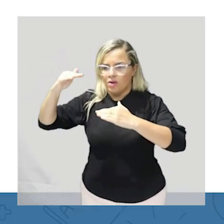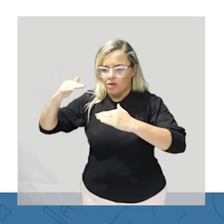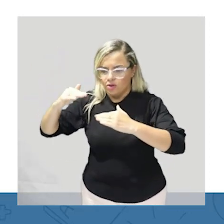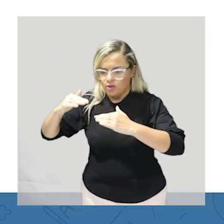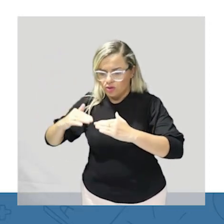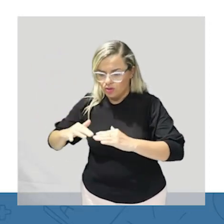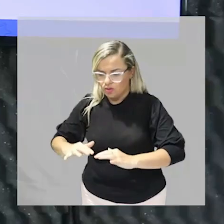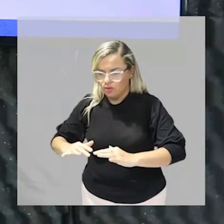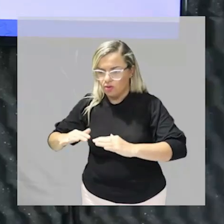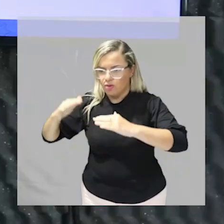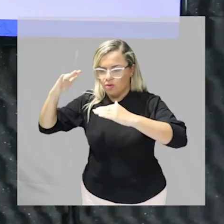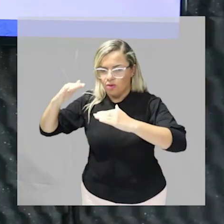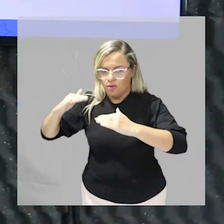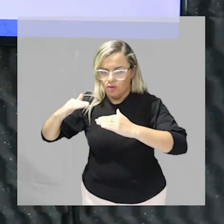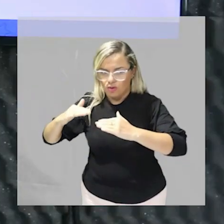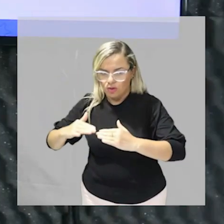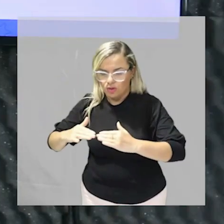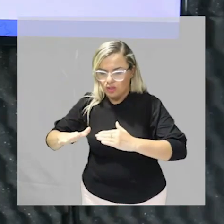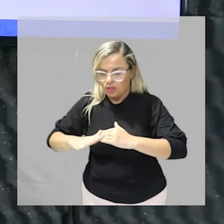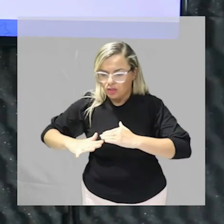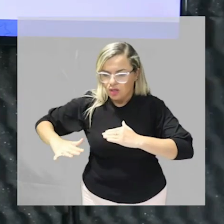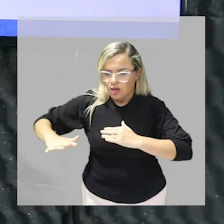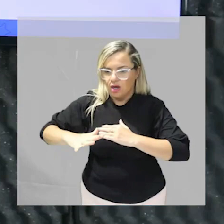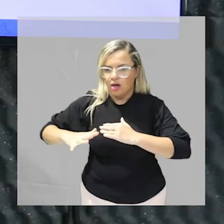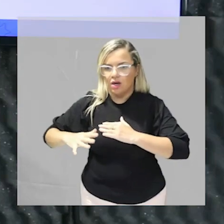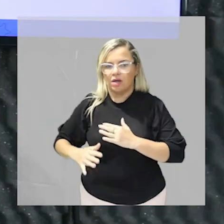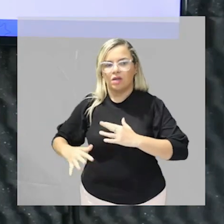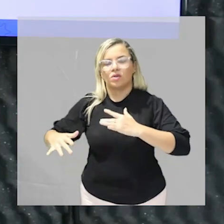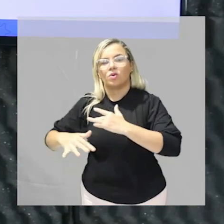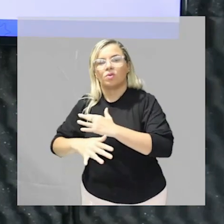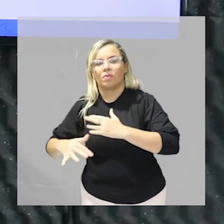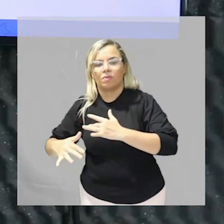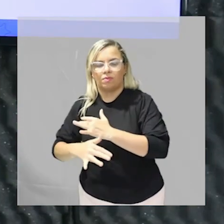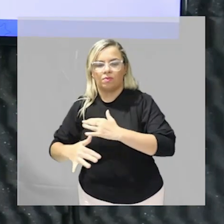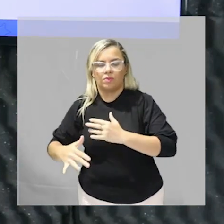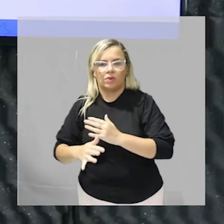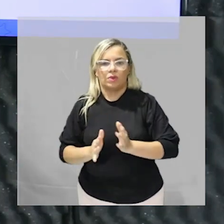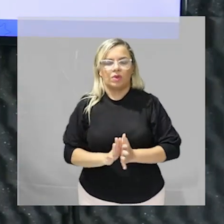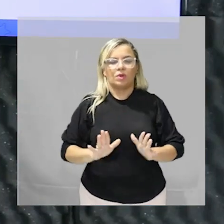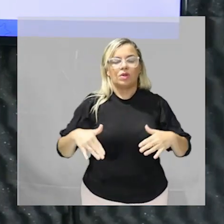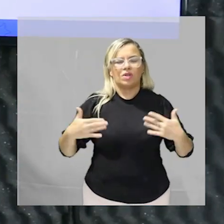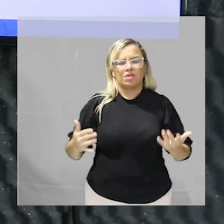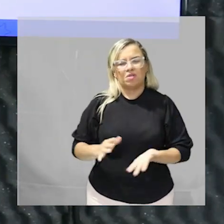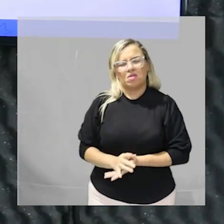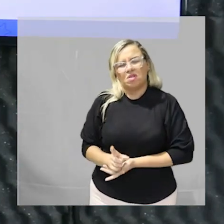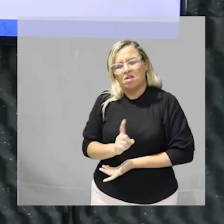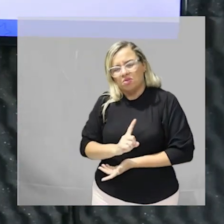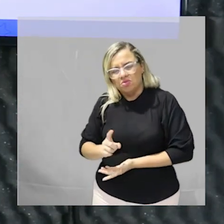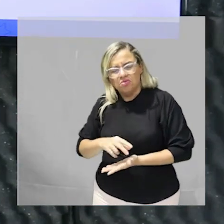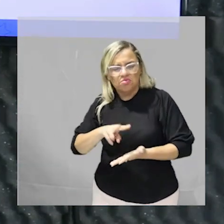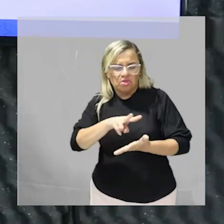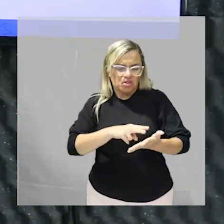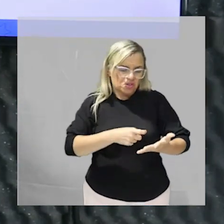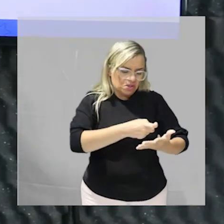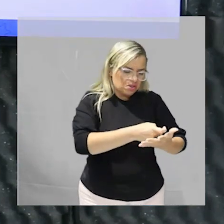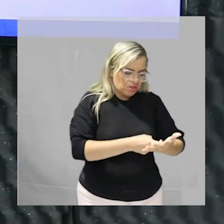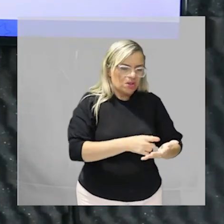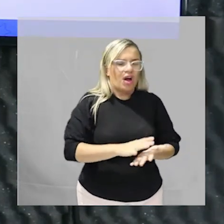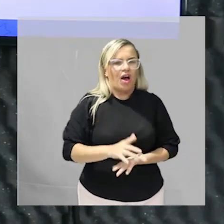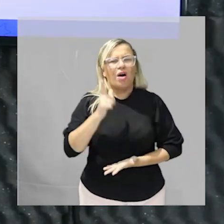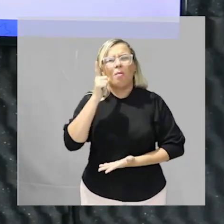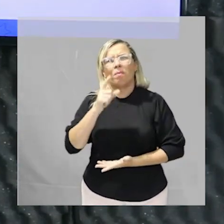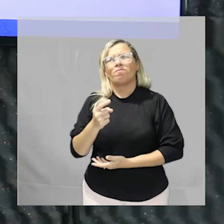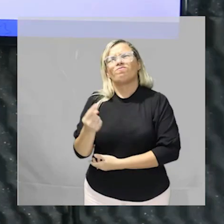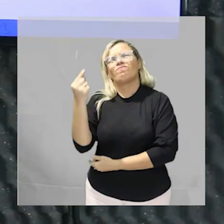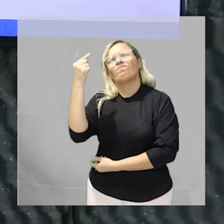diminuição das enchentes em áreas urbanas? Veja bem, galera, sem mesmo tu ler o texto, tu conseguiria